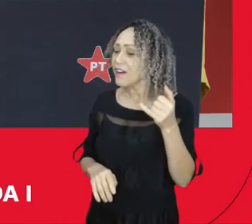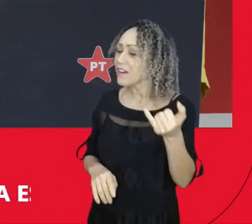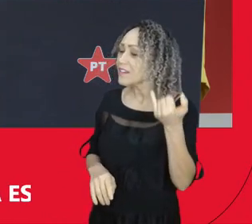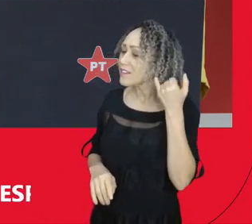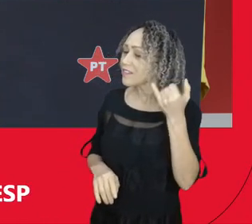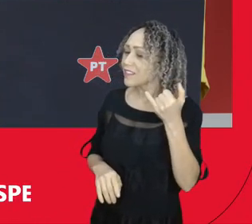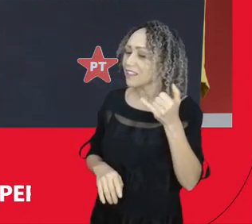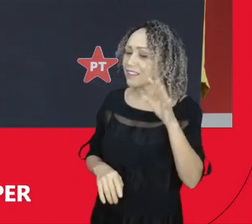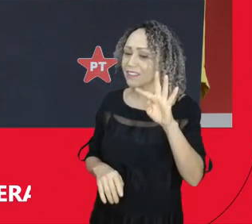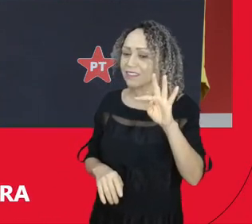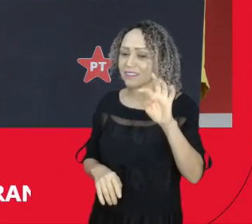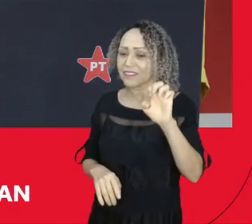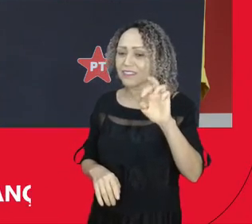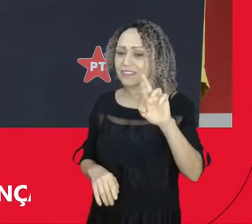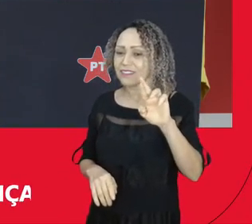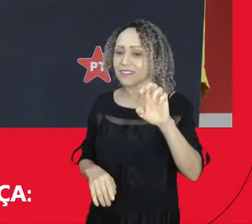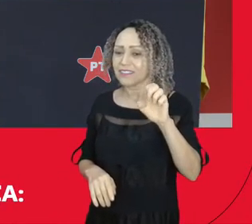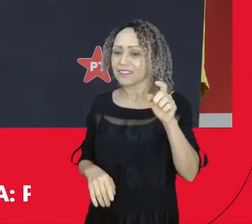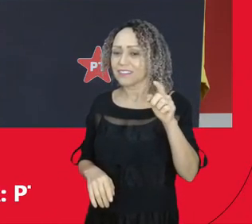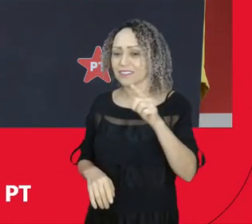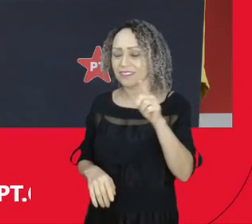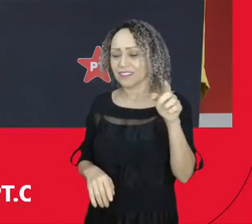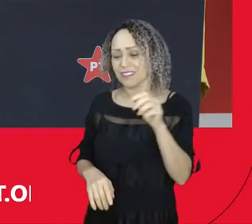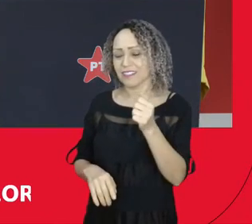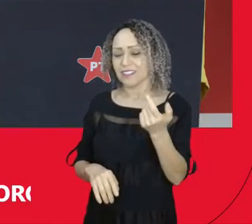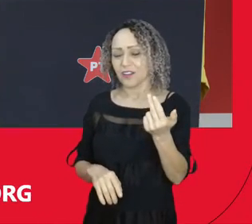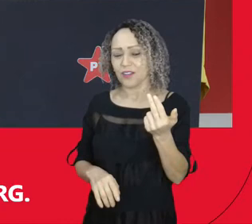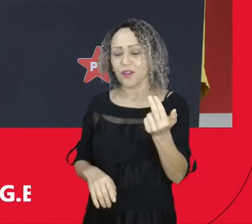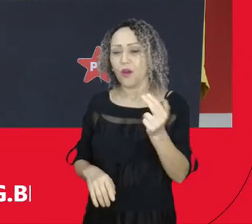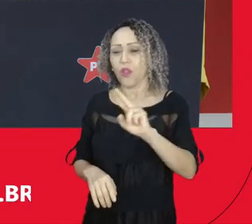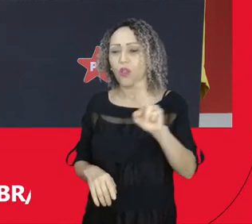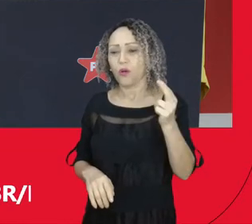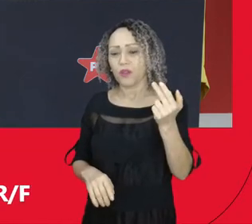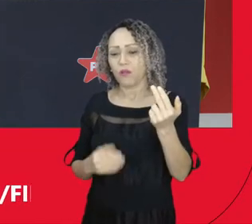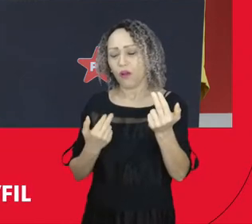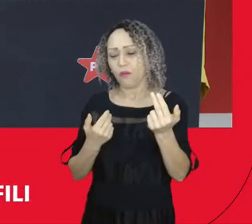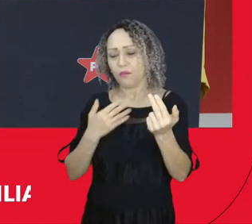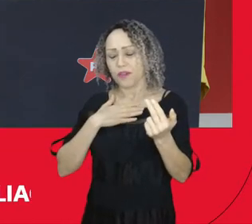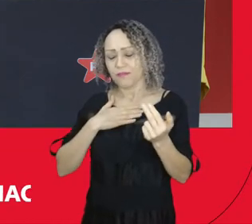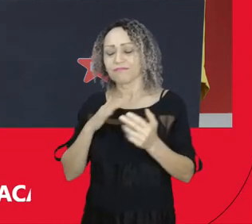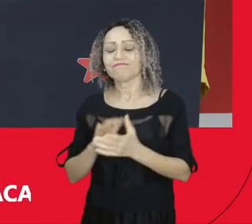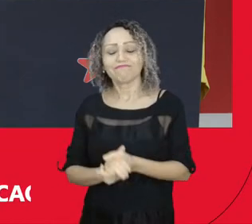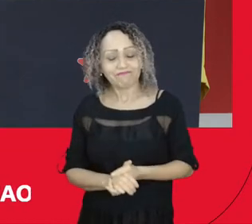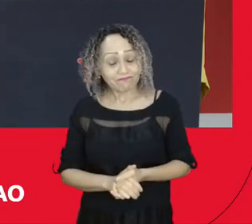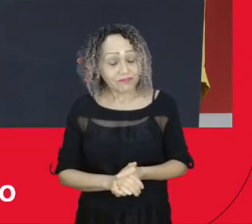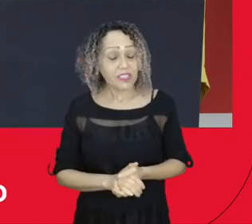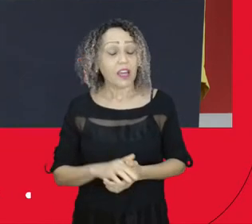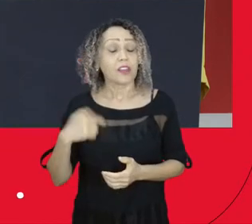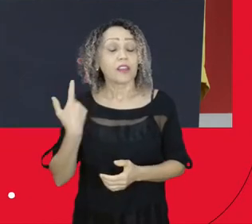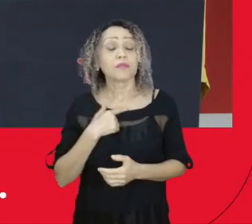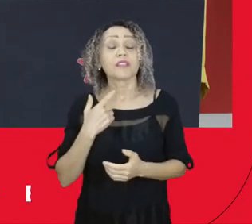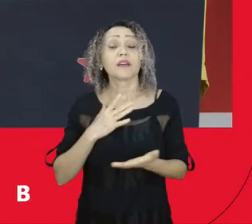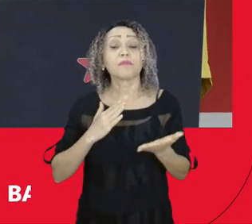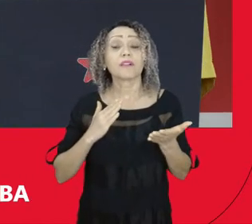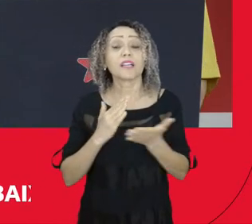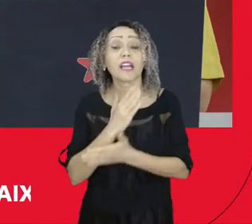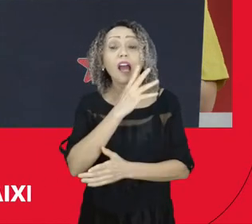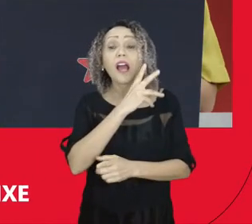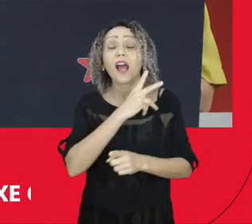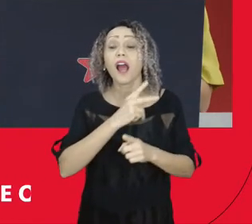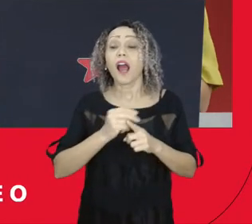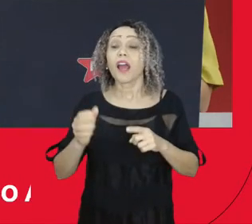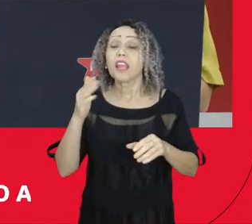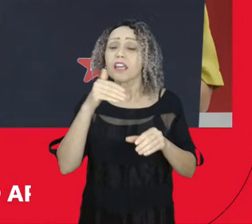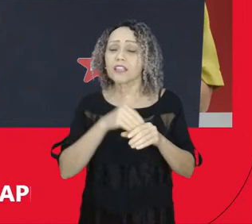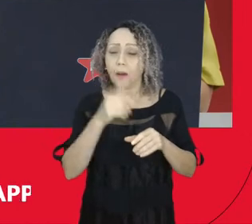desafios. Ganhar a eleição com propostas políticas, ganhar a eleição pensando no povo. Então, muito